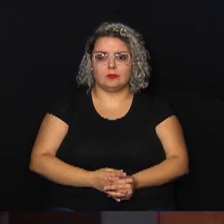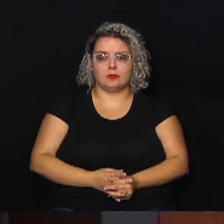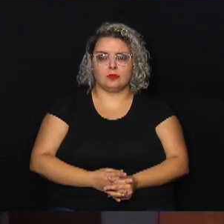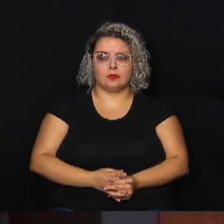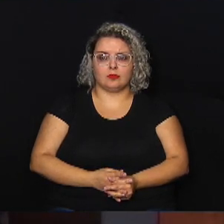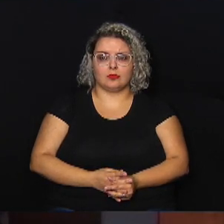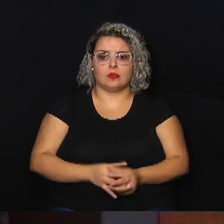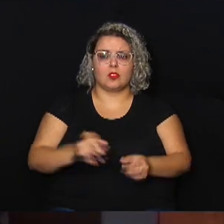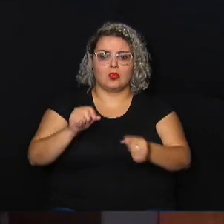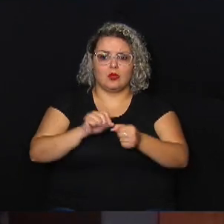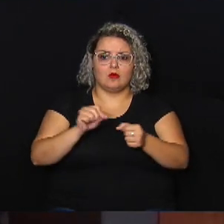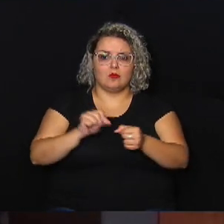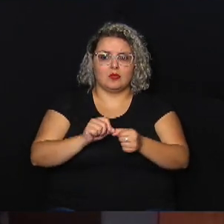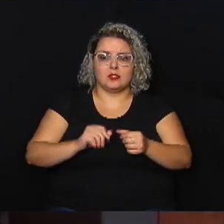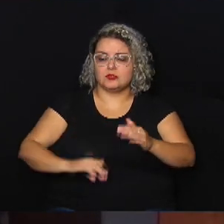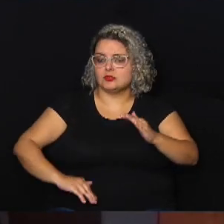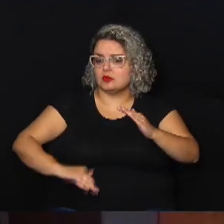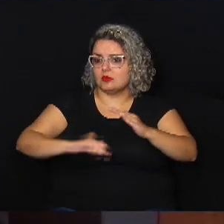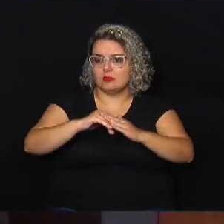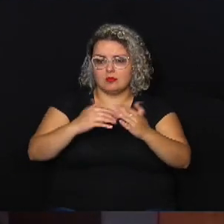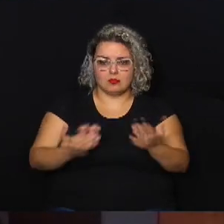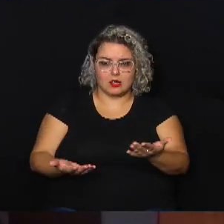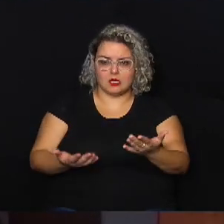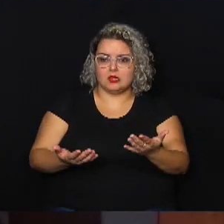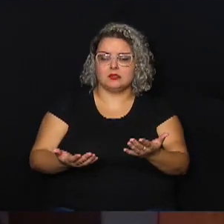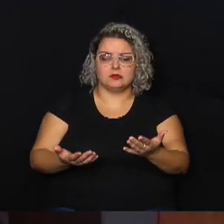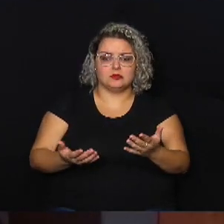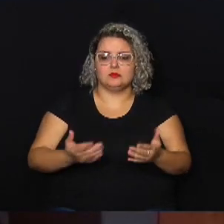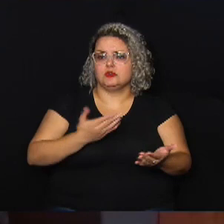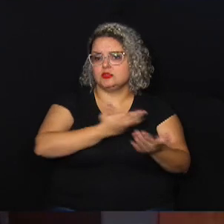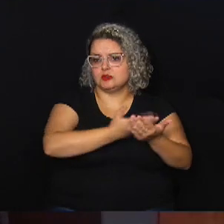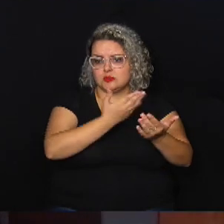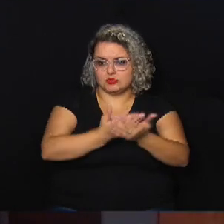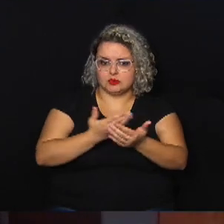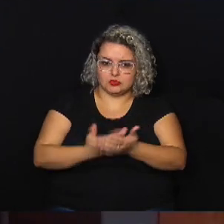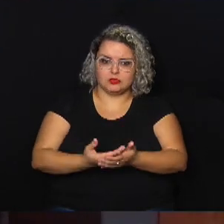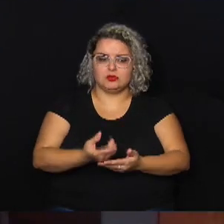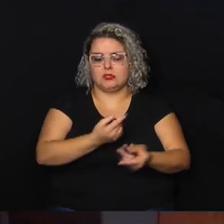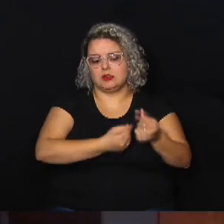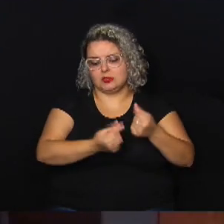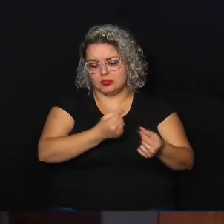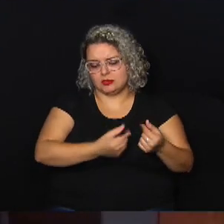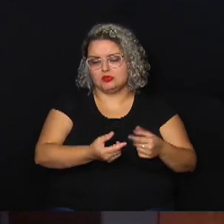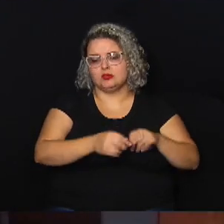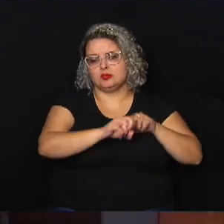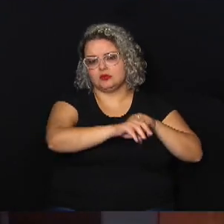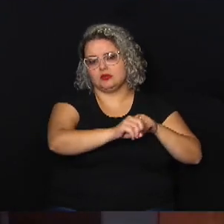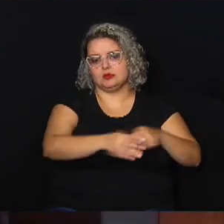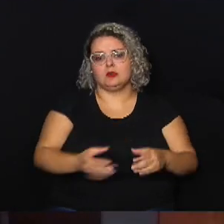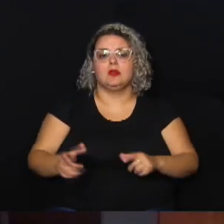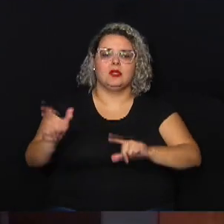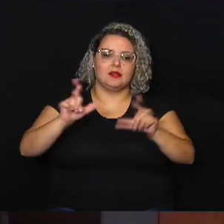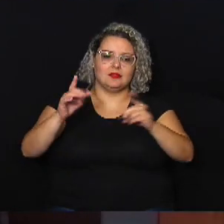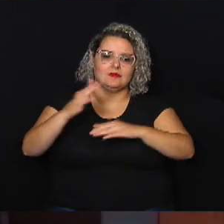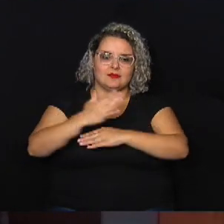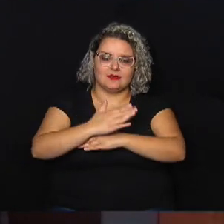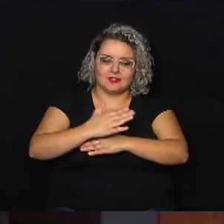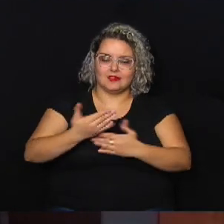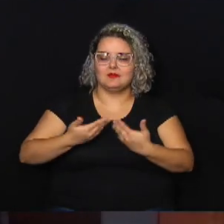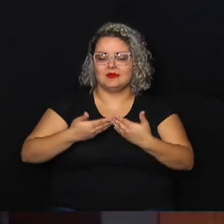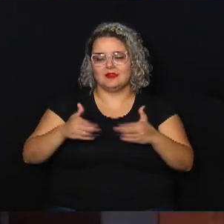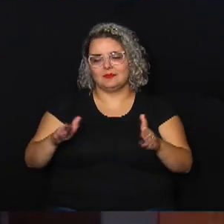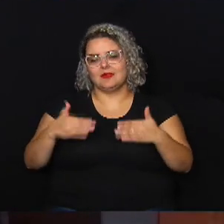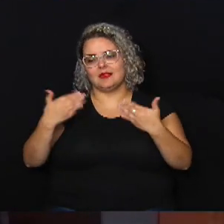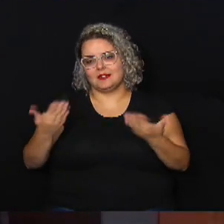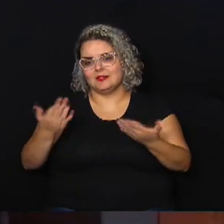é afastar ao máximo a ignorância e se aproximar da cultura e da educação. TV Câmara fica de portas abertas,